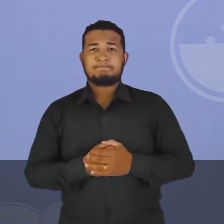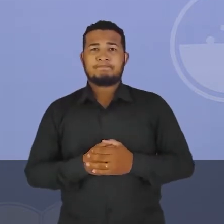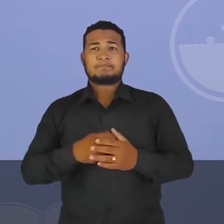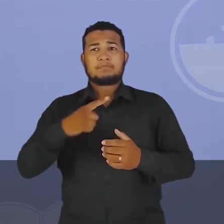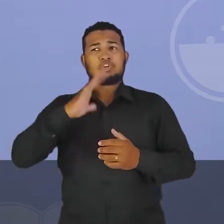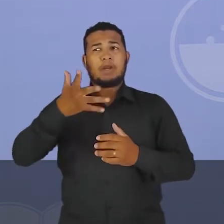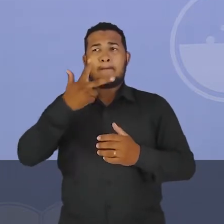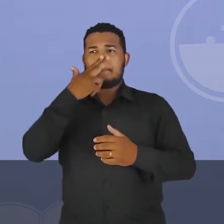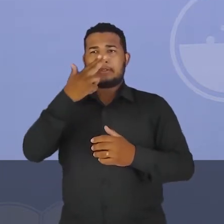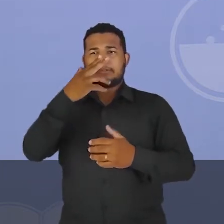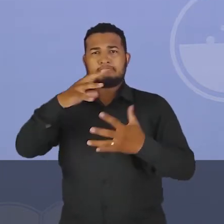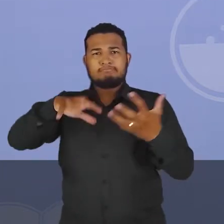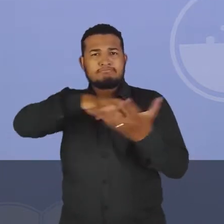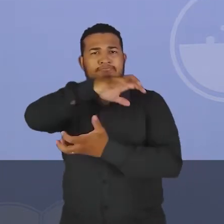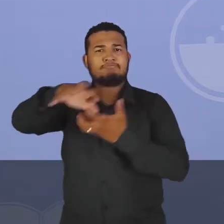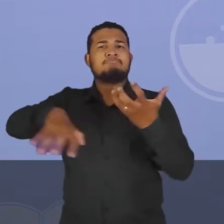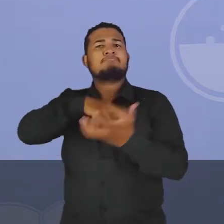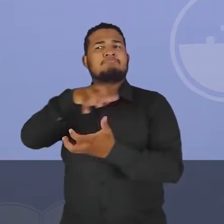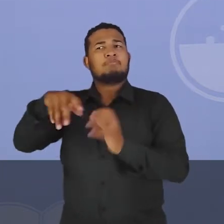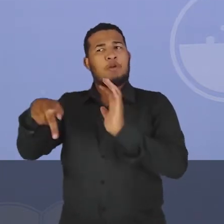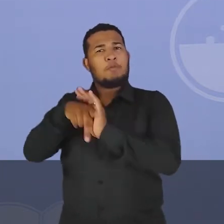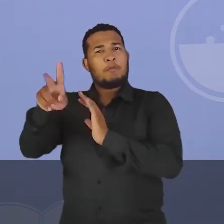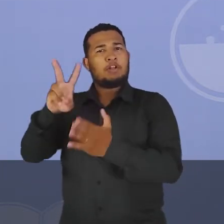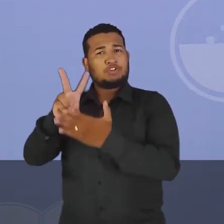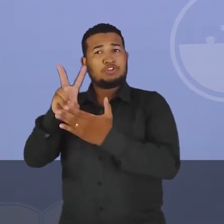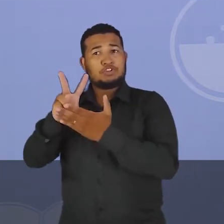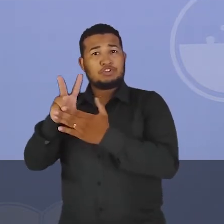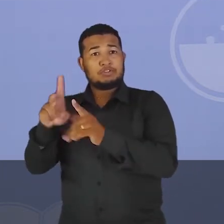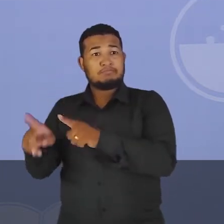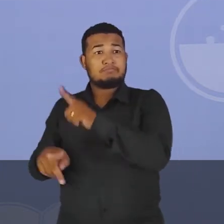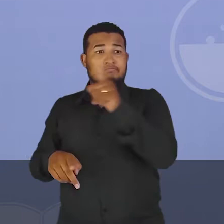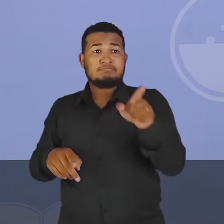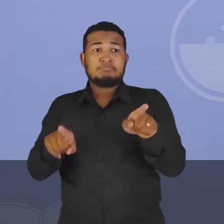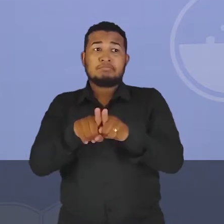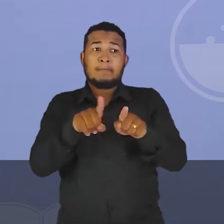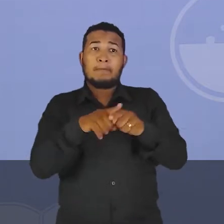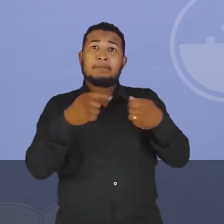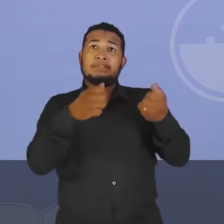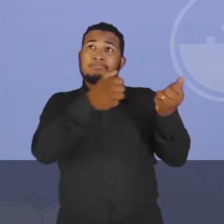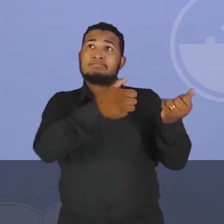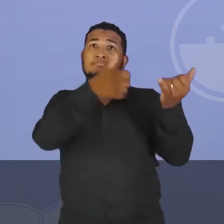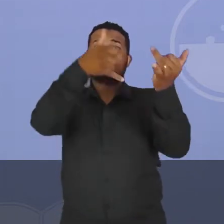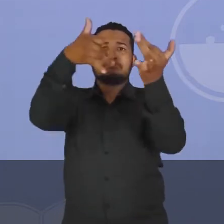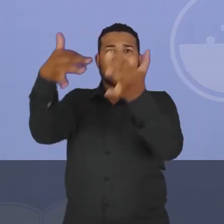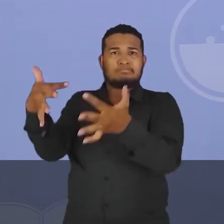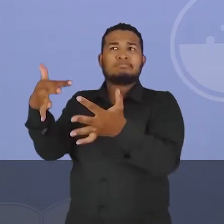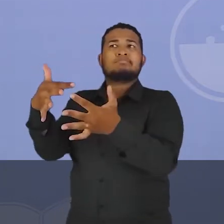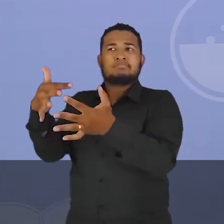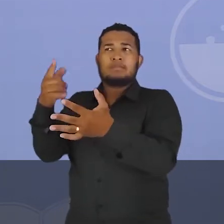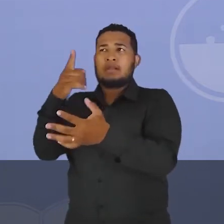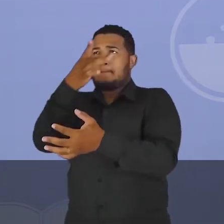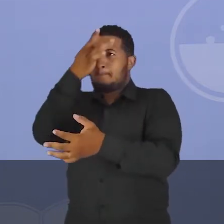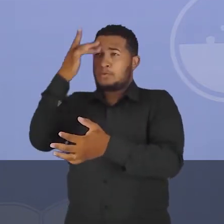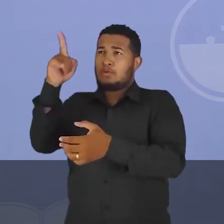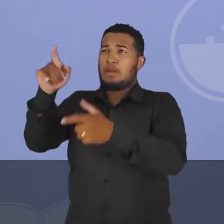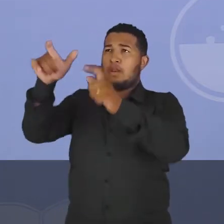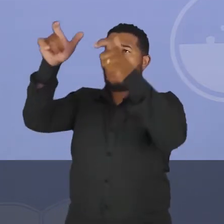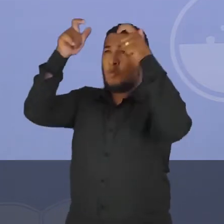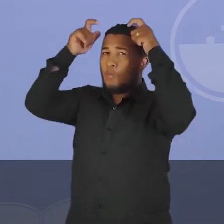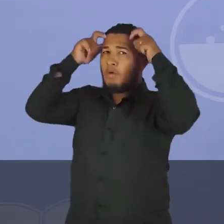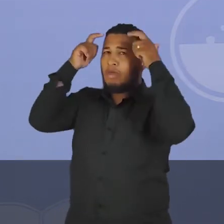revoltas indígenas, o donatário, como eu falei com vocês, ele tinha que enfrentar os próprios portugueses que vieram com eles, né? Os donos das sesmarias,